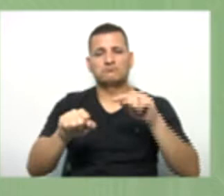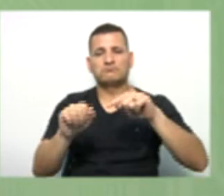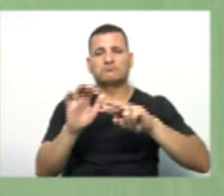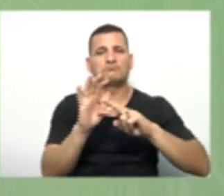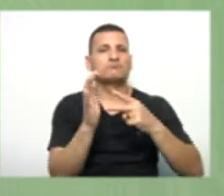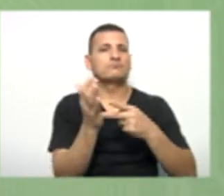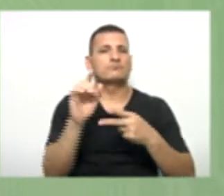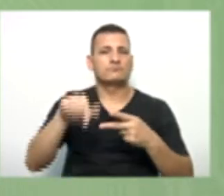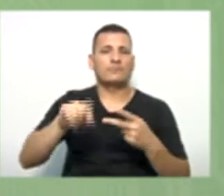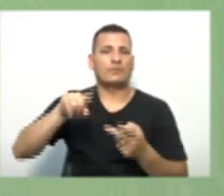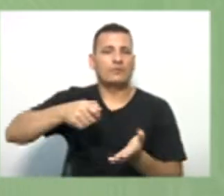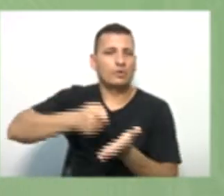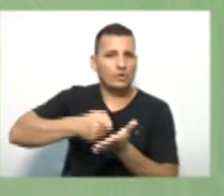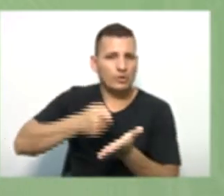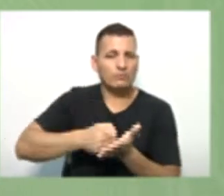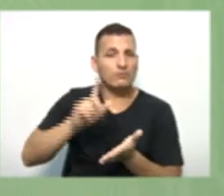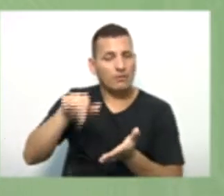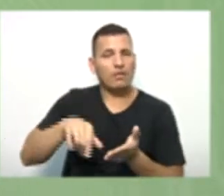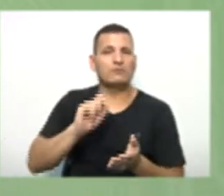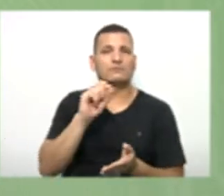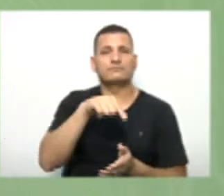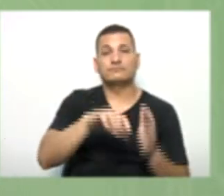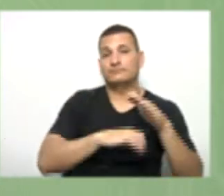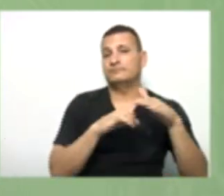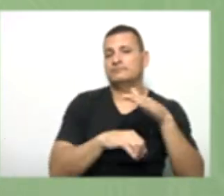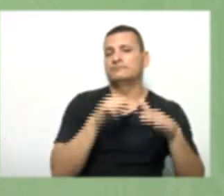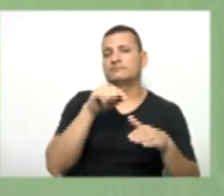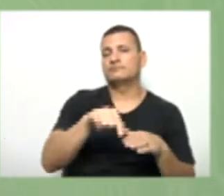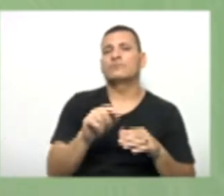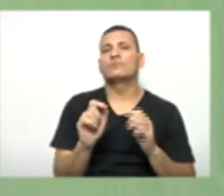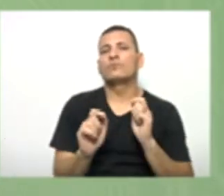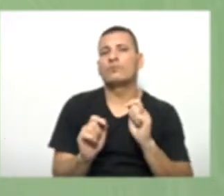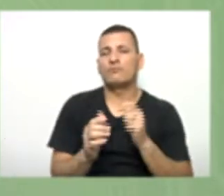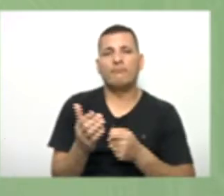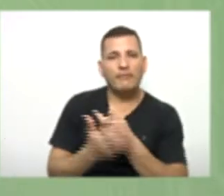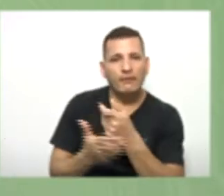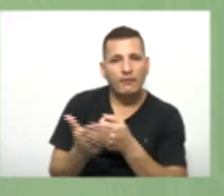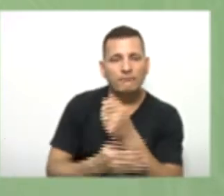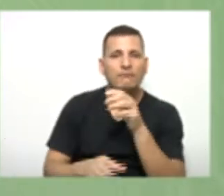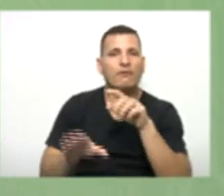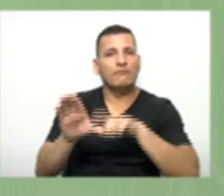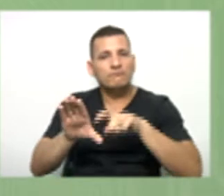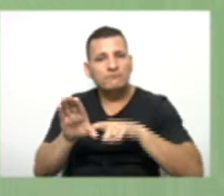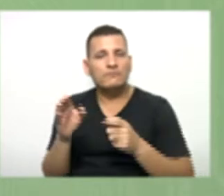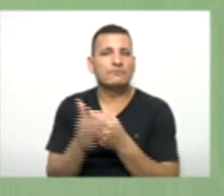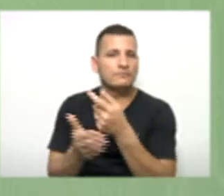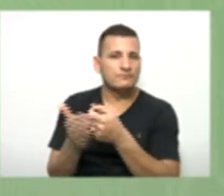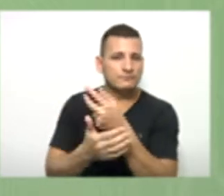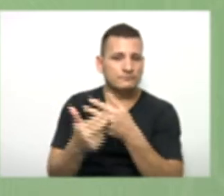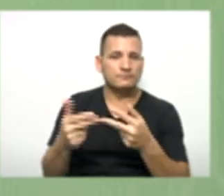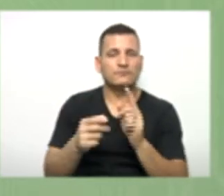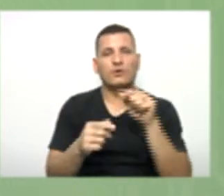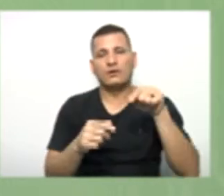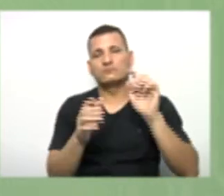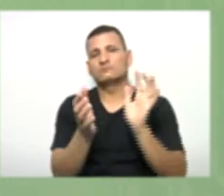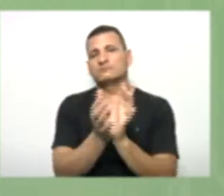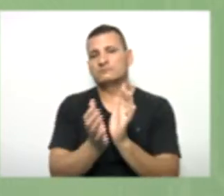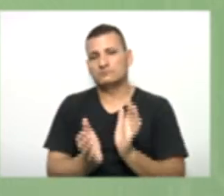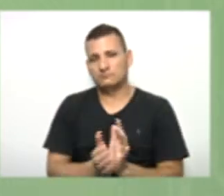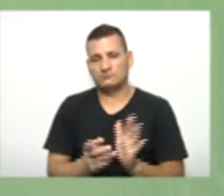obrigações. Então, são as dívidas da empresa. Ok? Então, essa é uma das classificações das